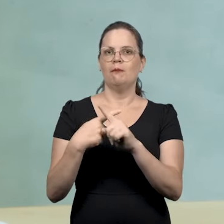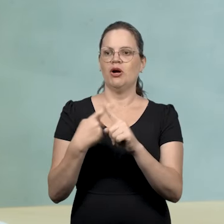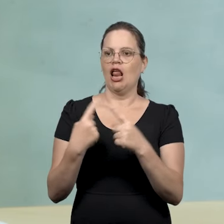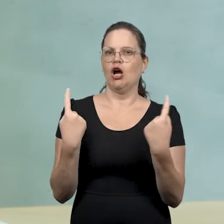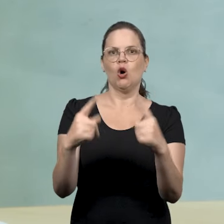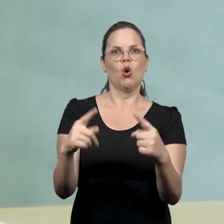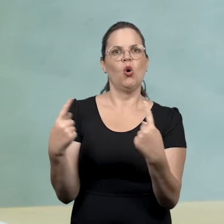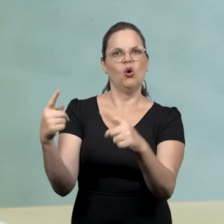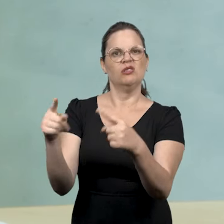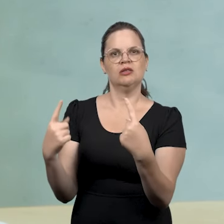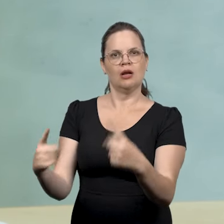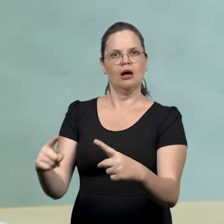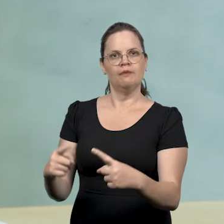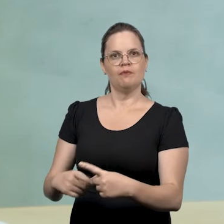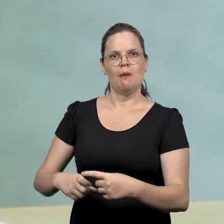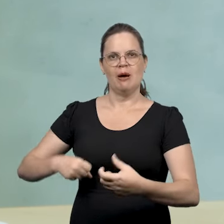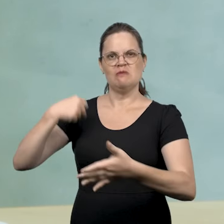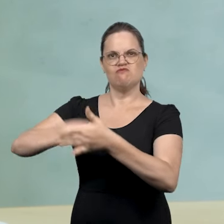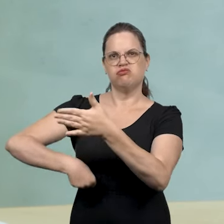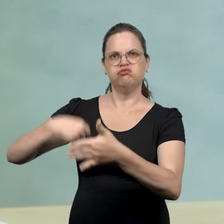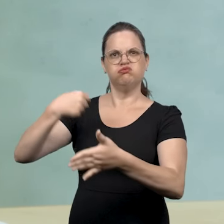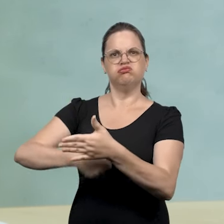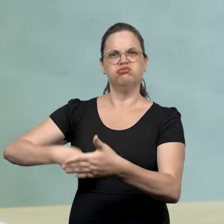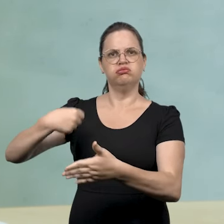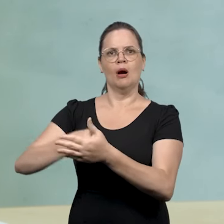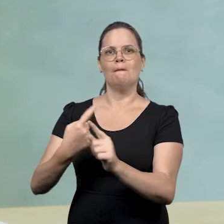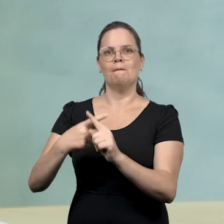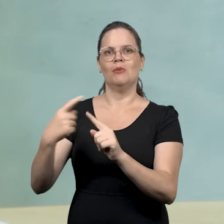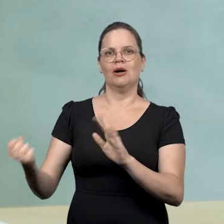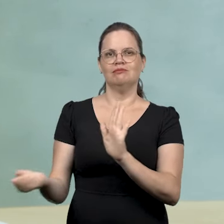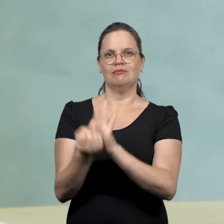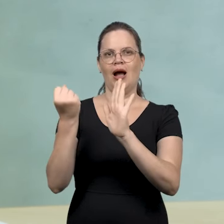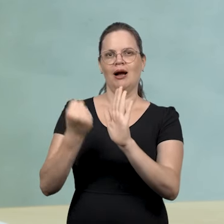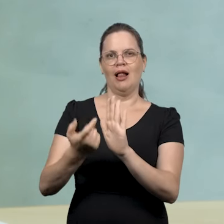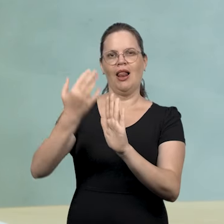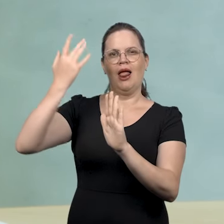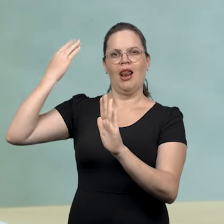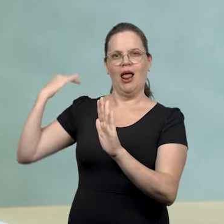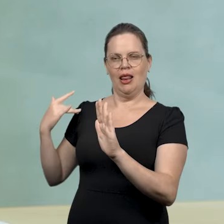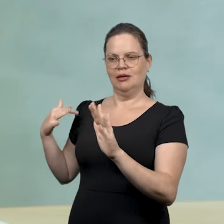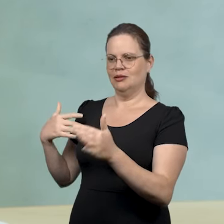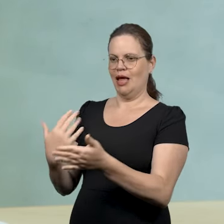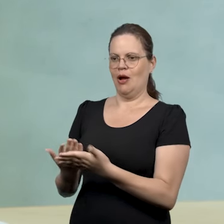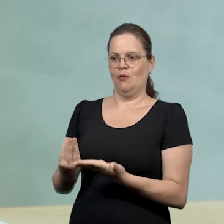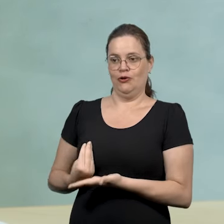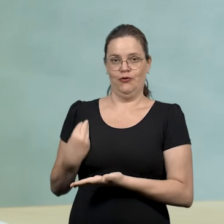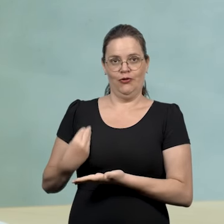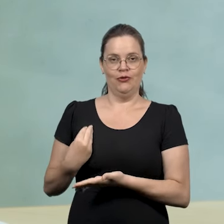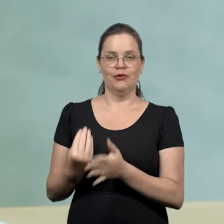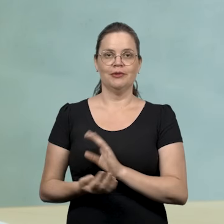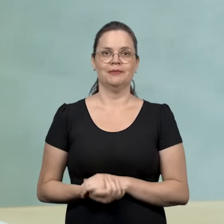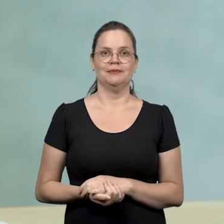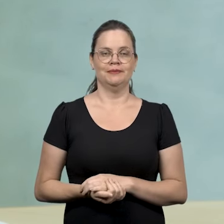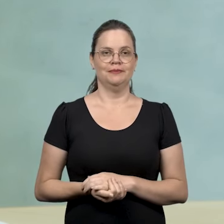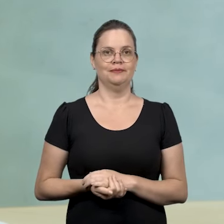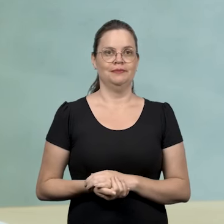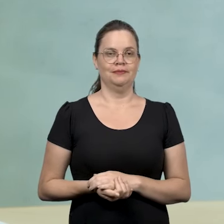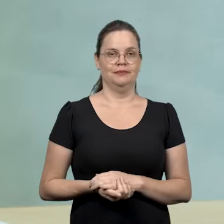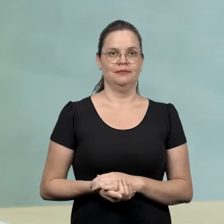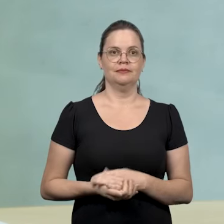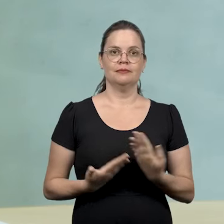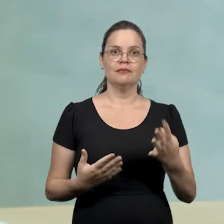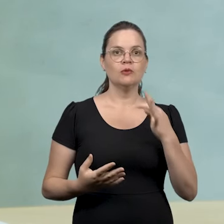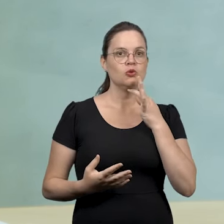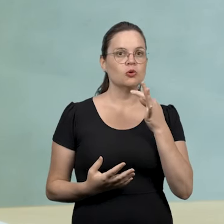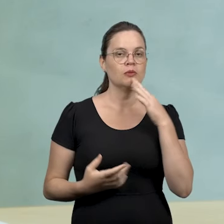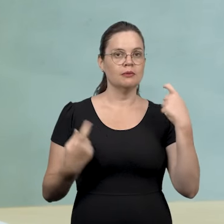de vida e aquilo que ele viveu, as marcas que ele carregava consigo, né? Como mencionamos, né, Tomé, ele precisava ver